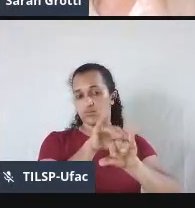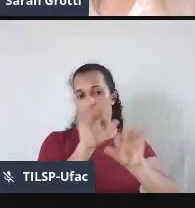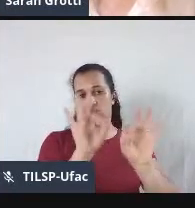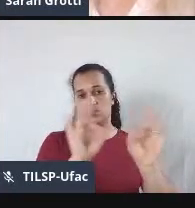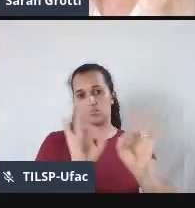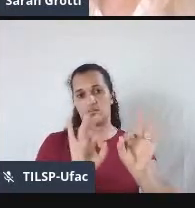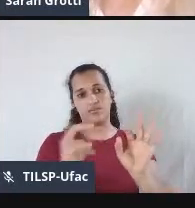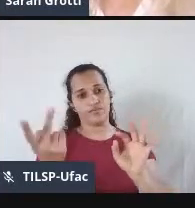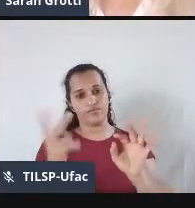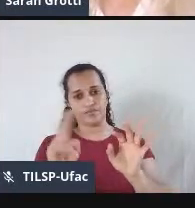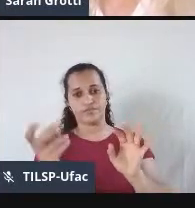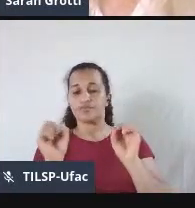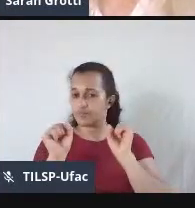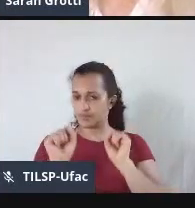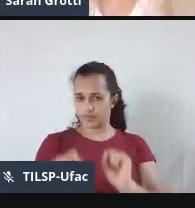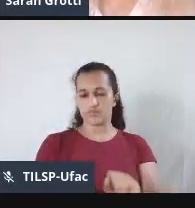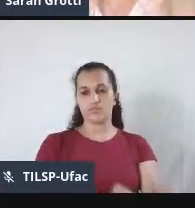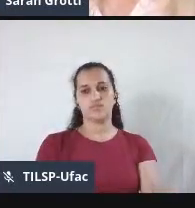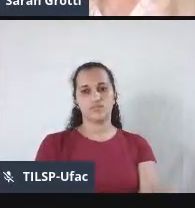tabu,